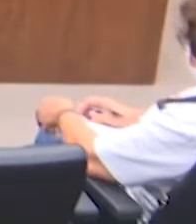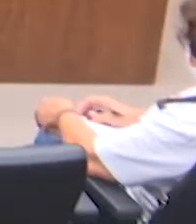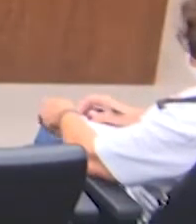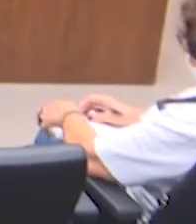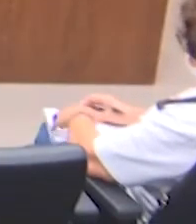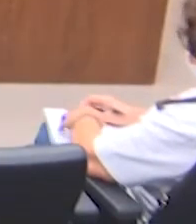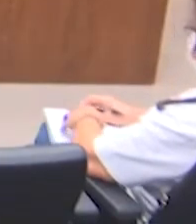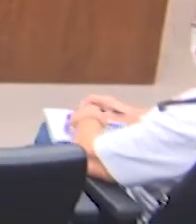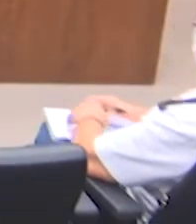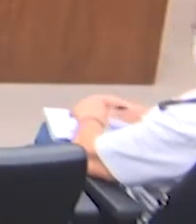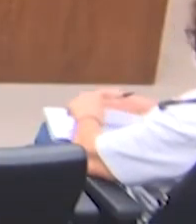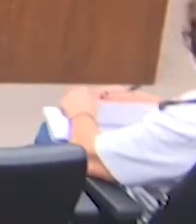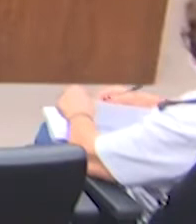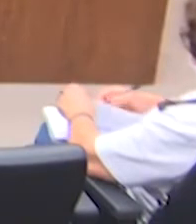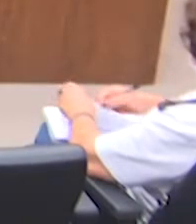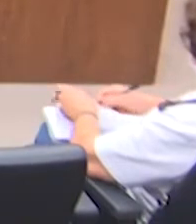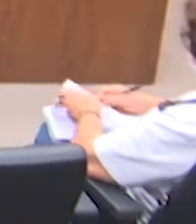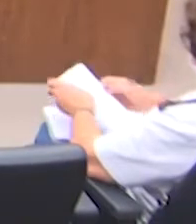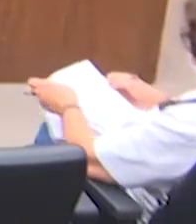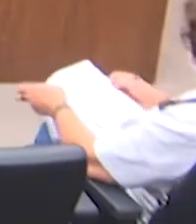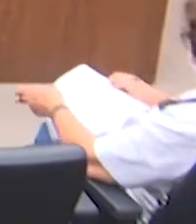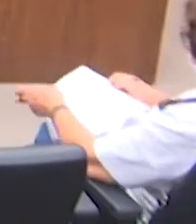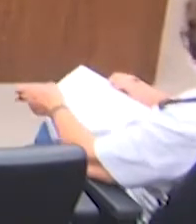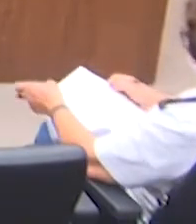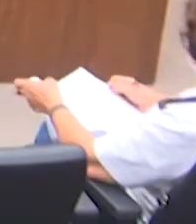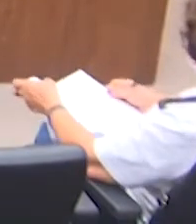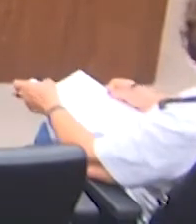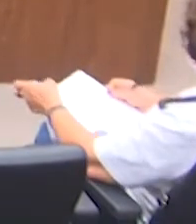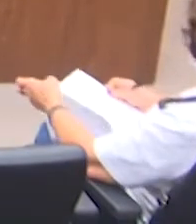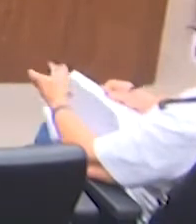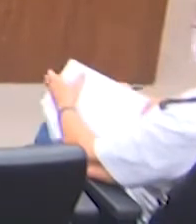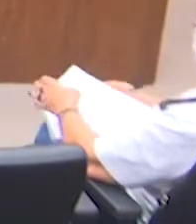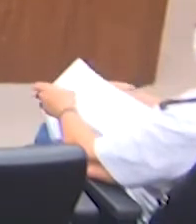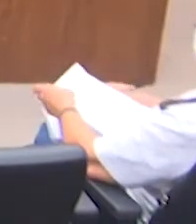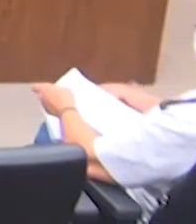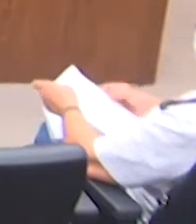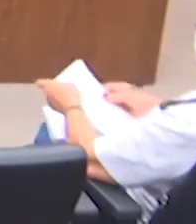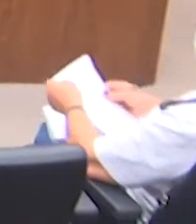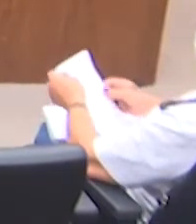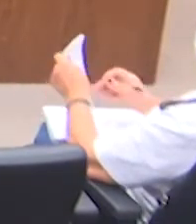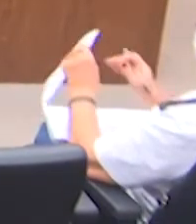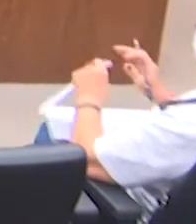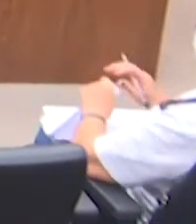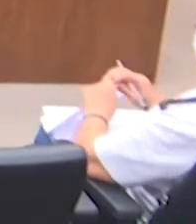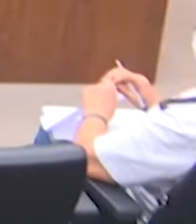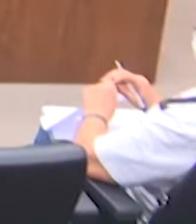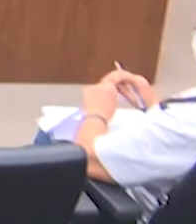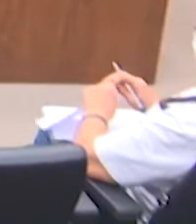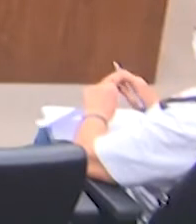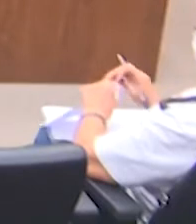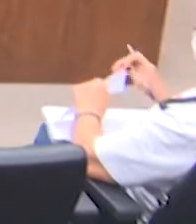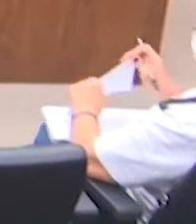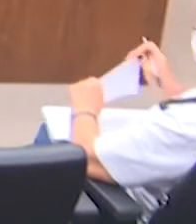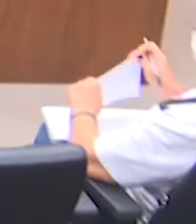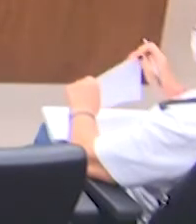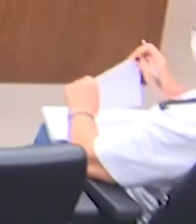prescrição do crime acontecer num governo fascista, genocida, e quer federalizar o caso, e a gente sabe que